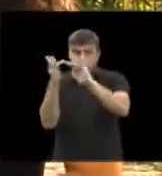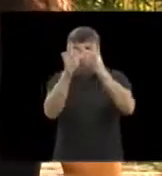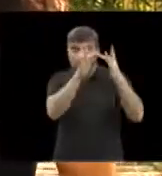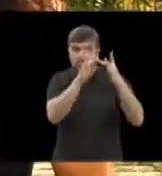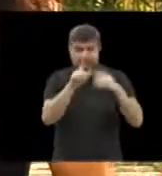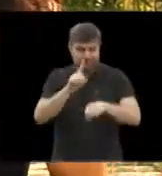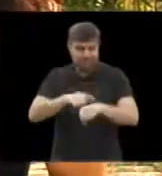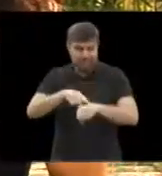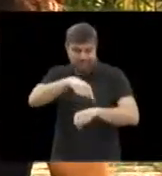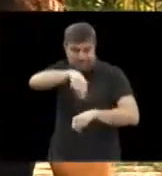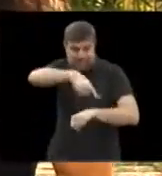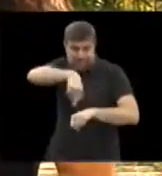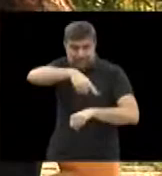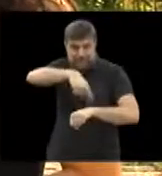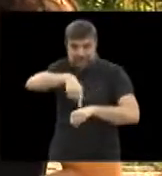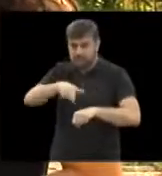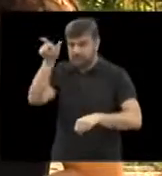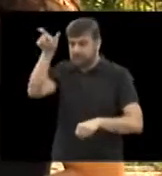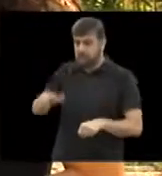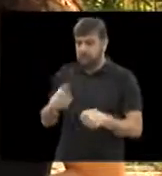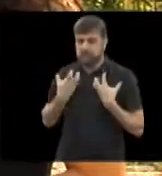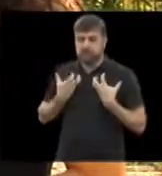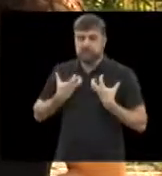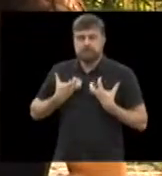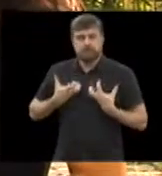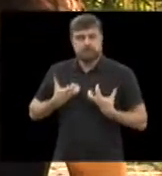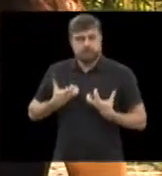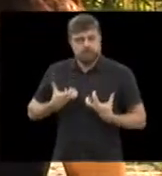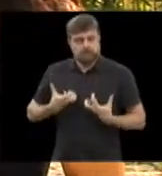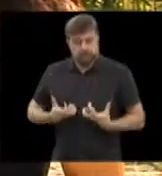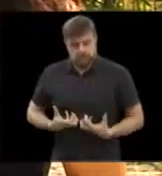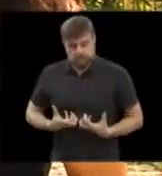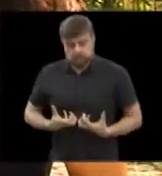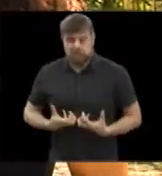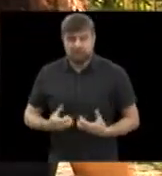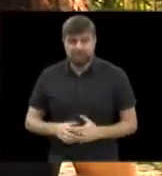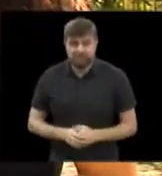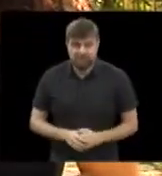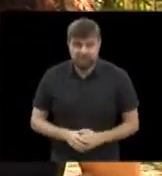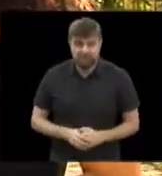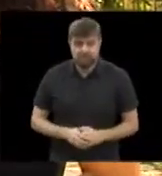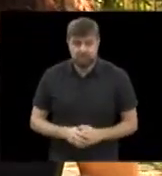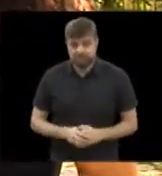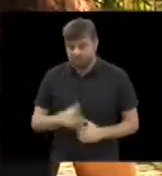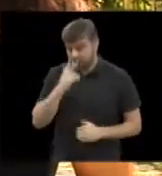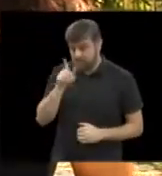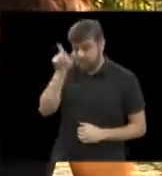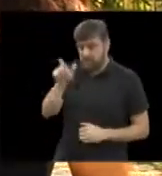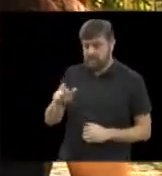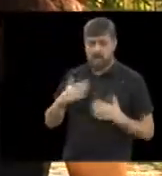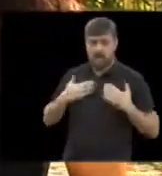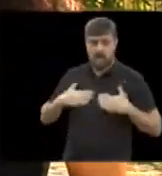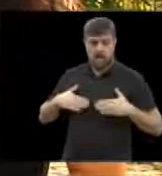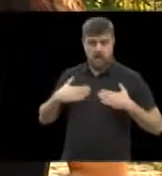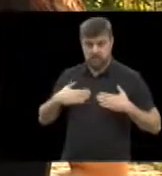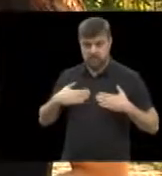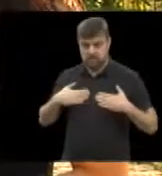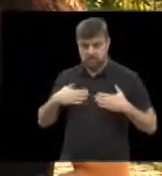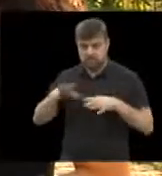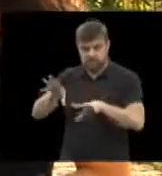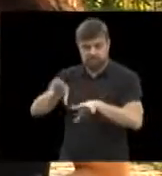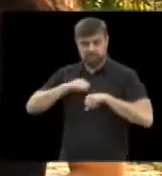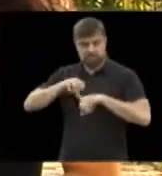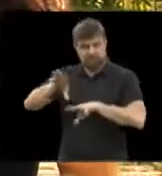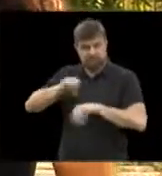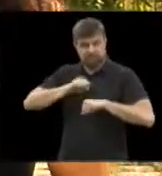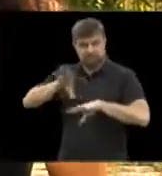bem. Então, ela vivia assim, com um estresse um pouco elevado. Então, aparentemente ela é calma, porém ela vai somatizando